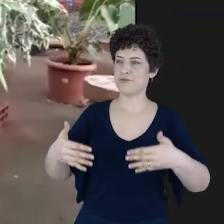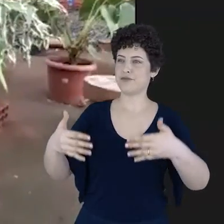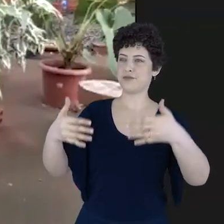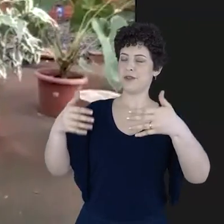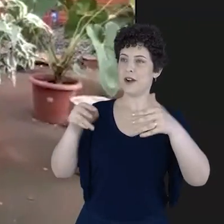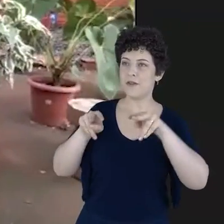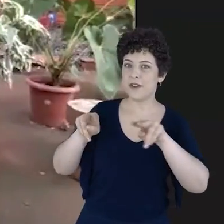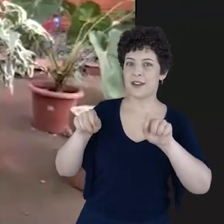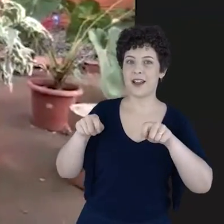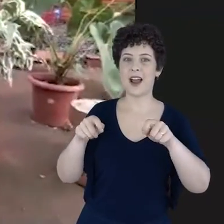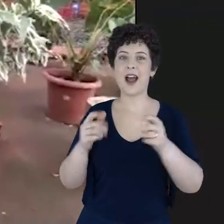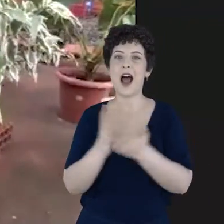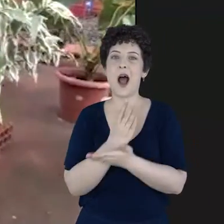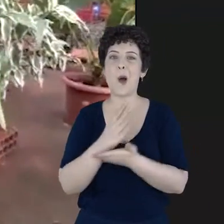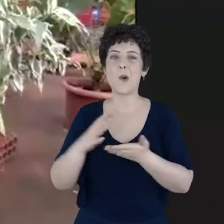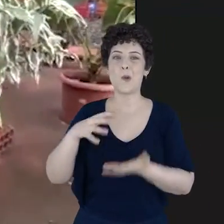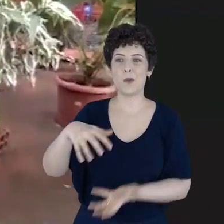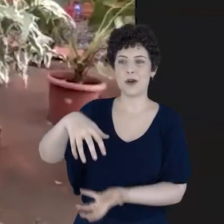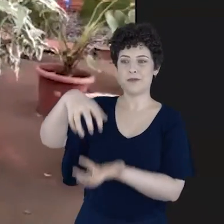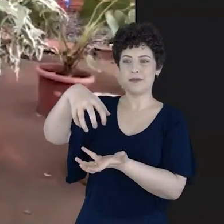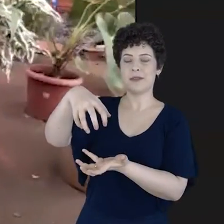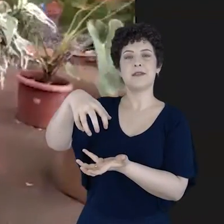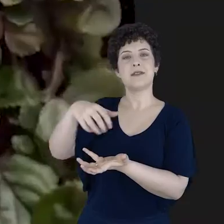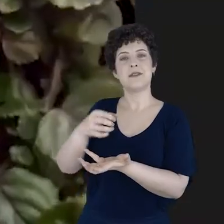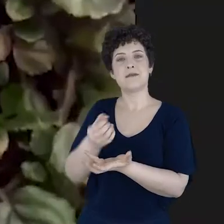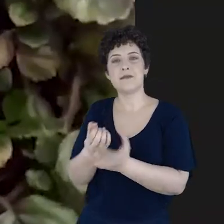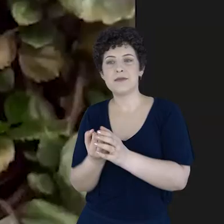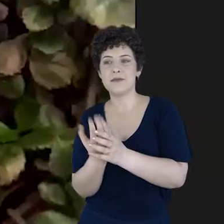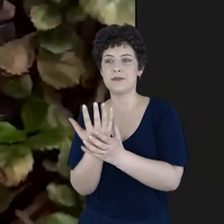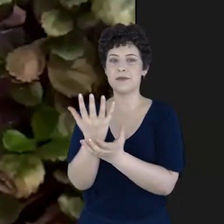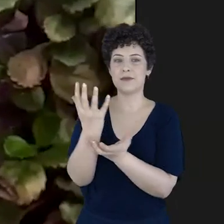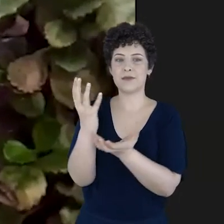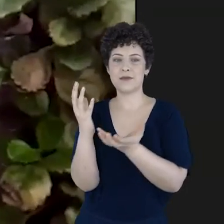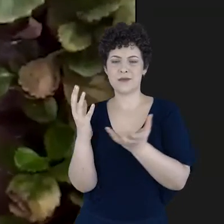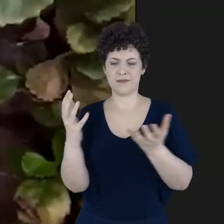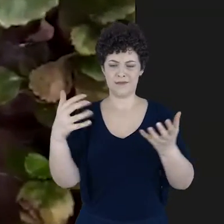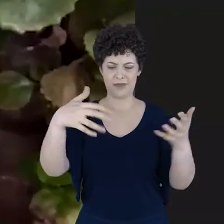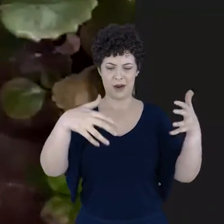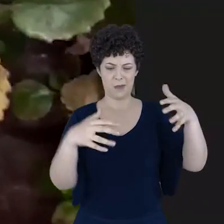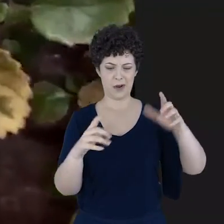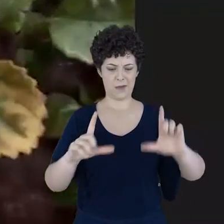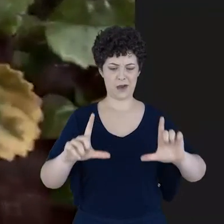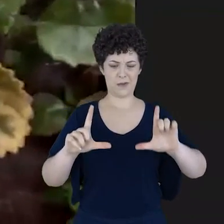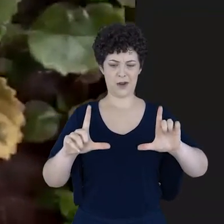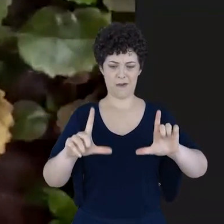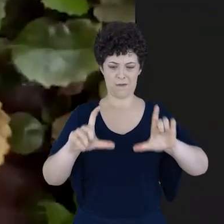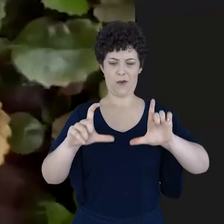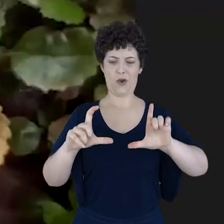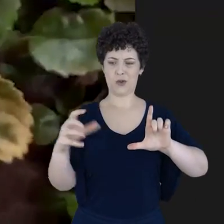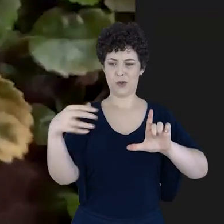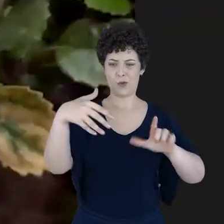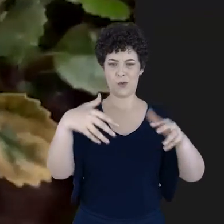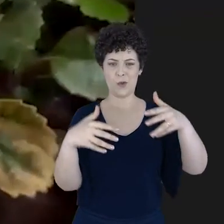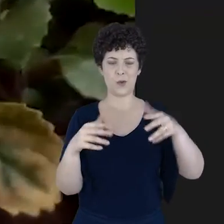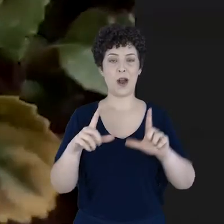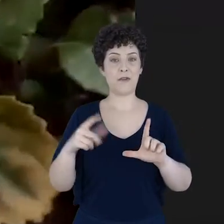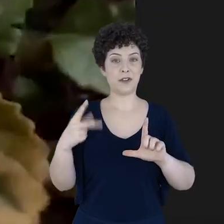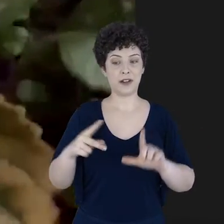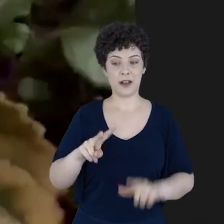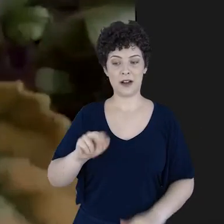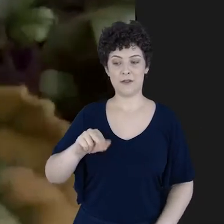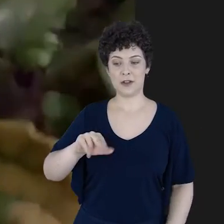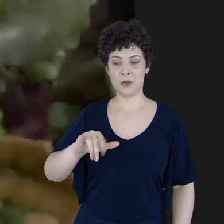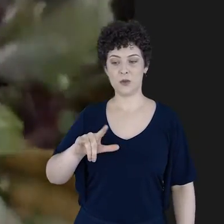vista. Algumas plantas estão penduradas. Em meio às plantas. E é possível ver o porta-retrato. A foto que está nele é de